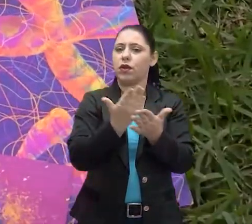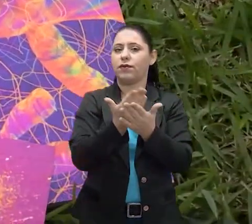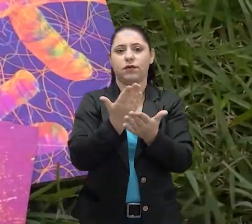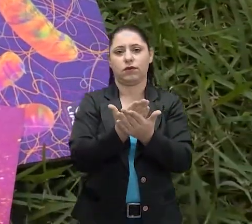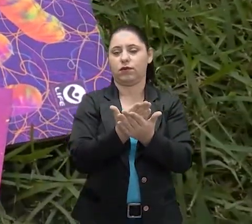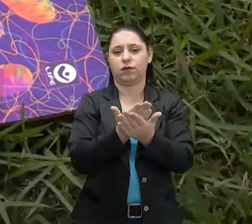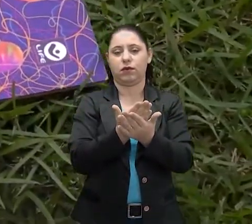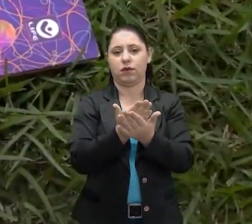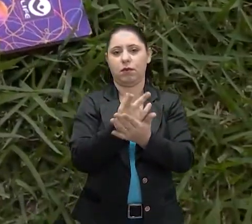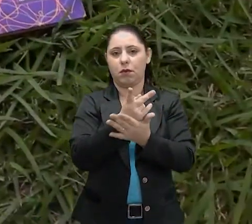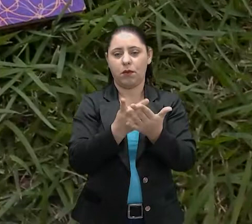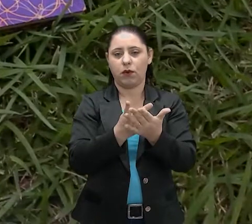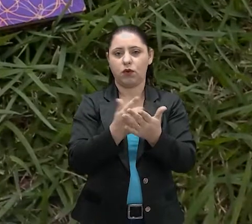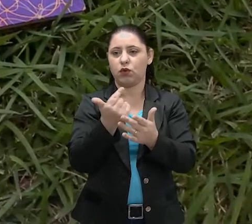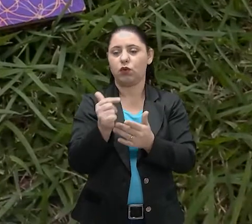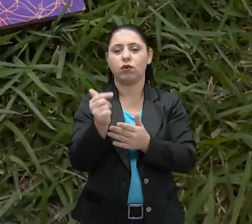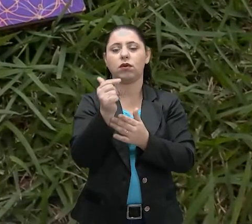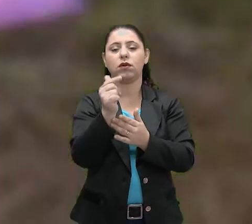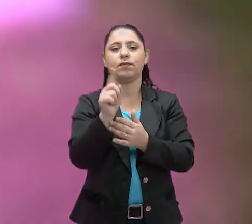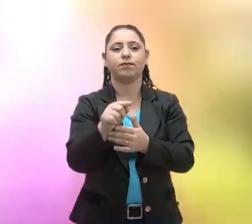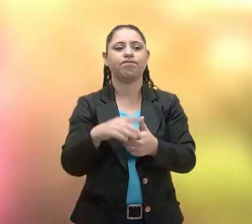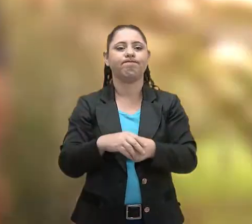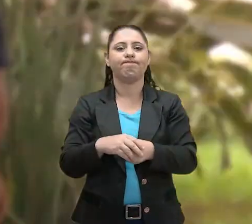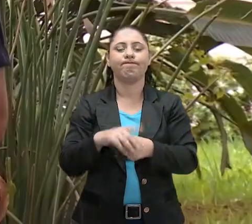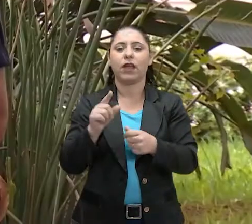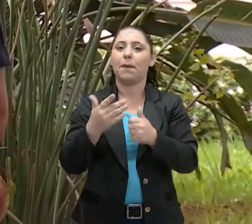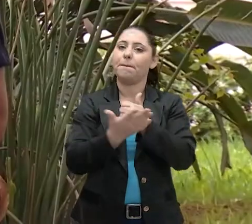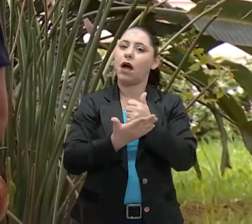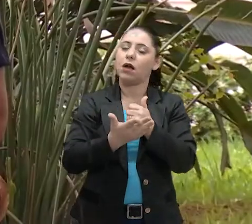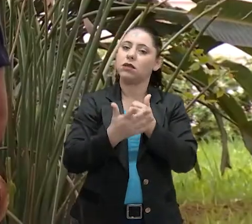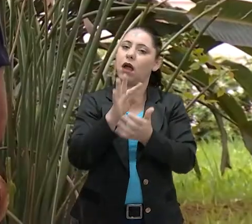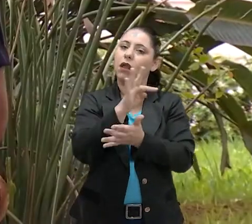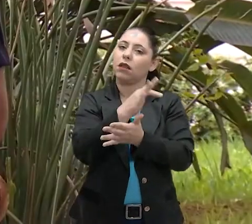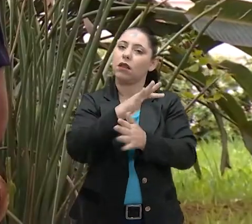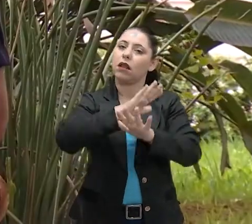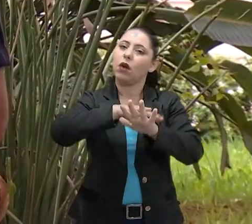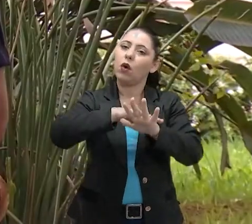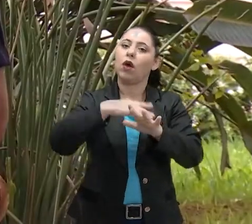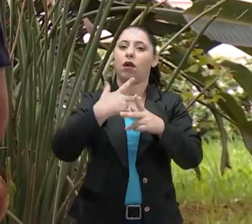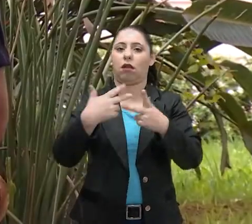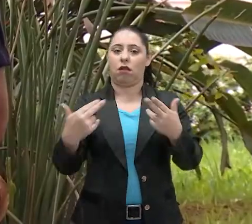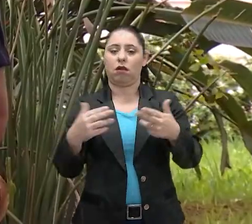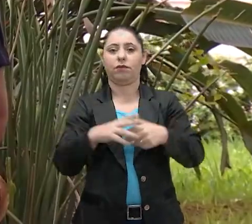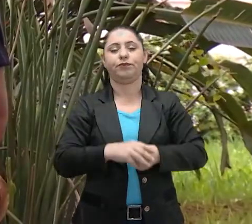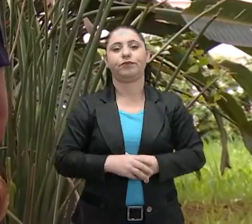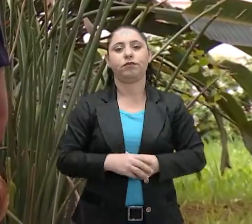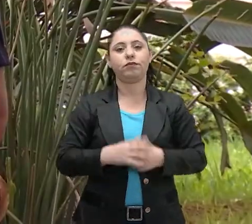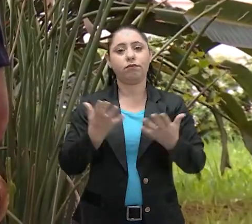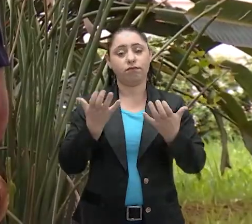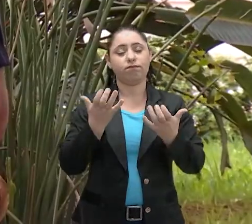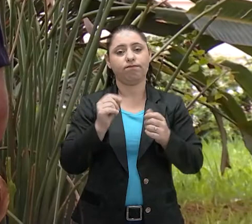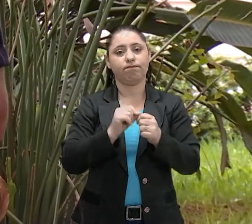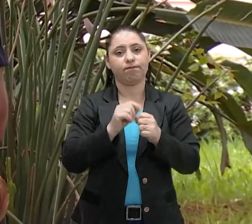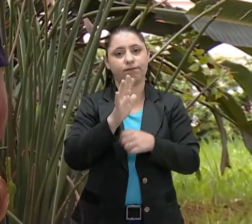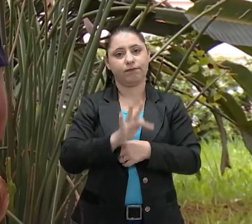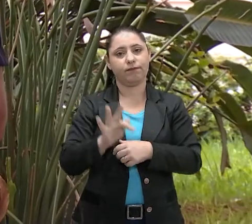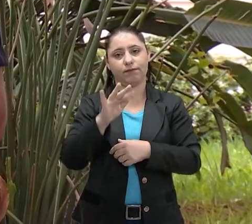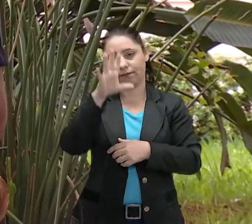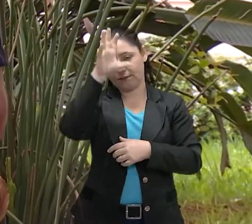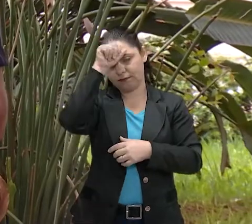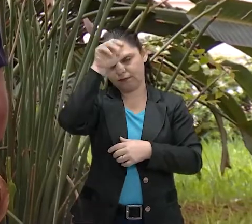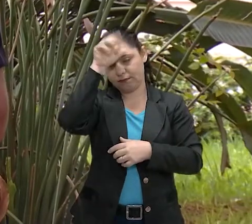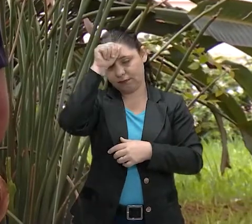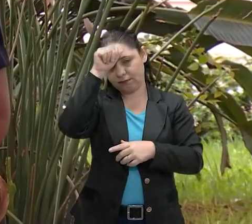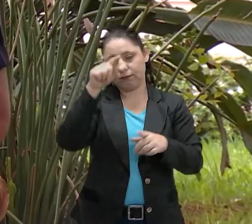teve estudo, é uma poesia que não tem base teórica, então eu quero fazer a faculdade